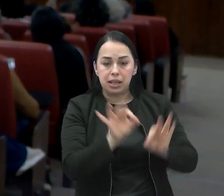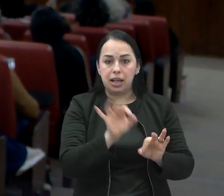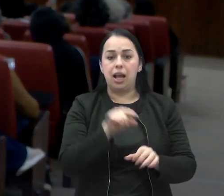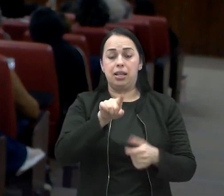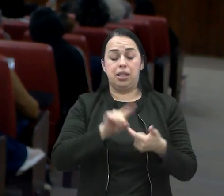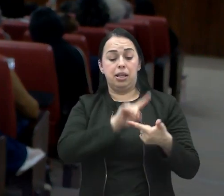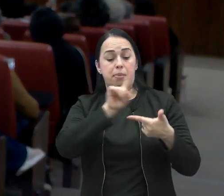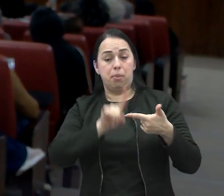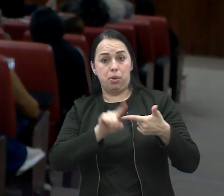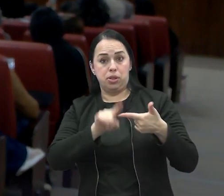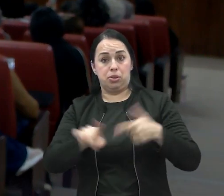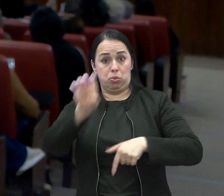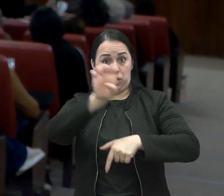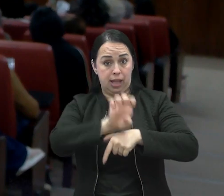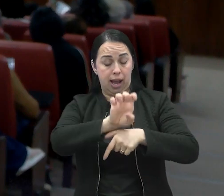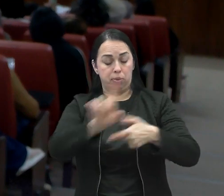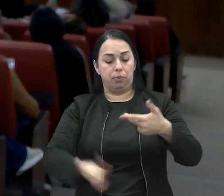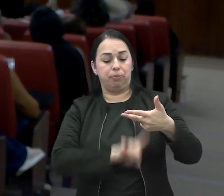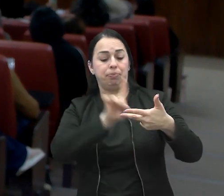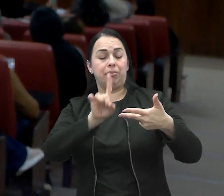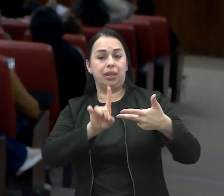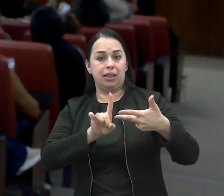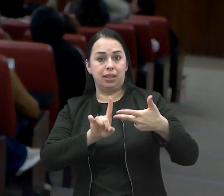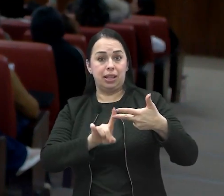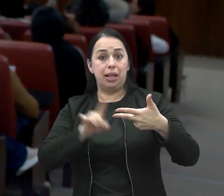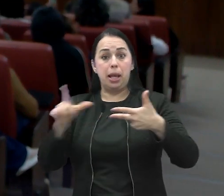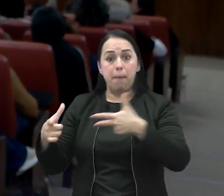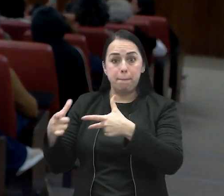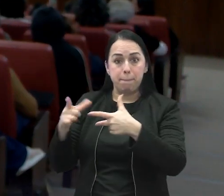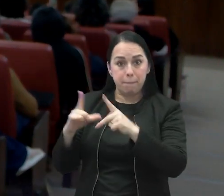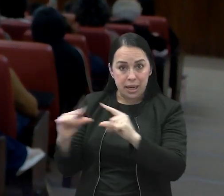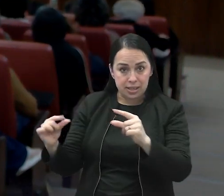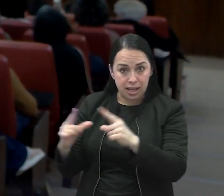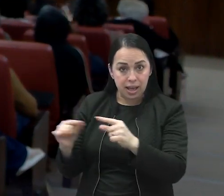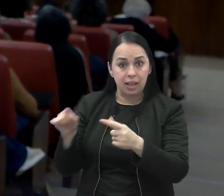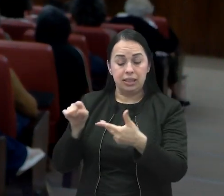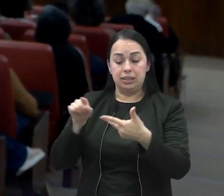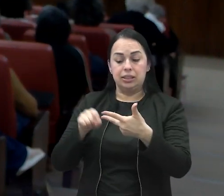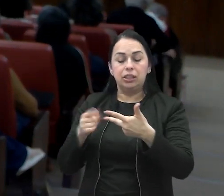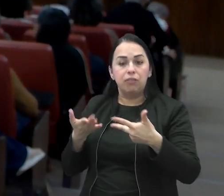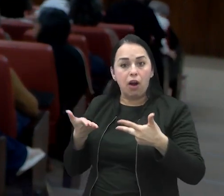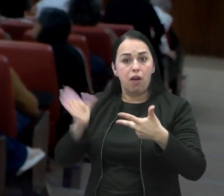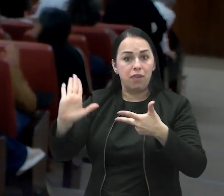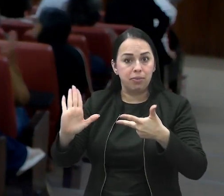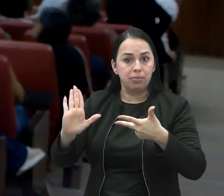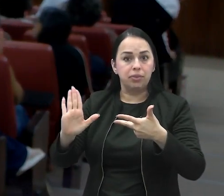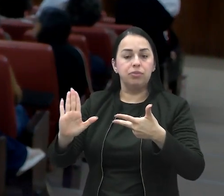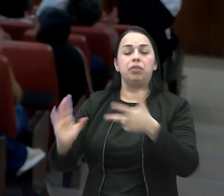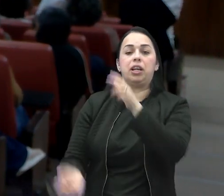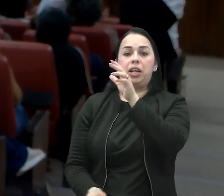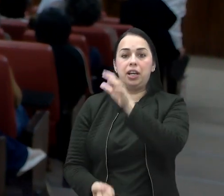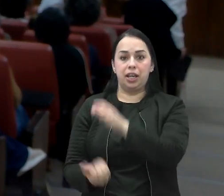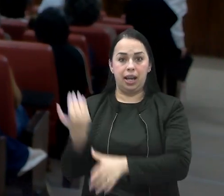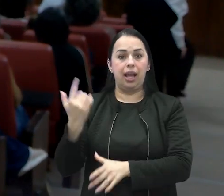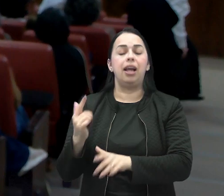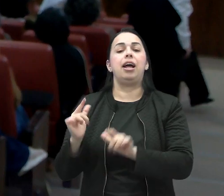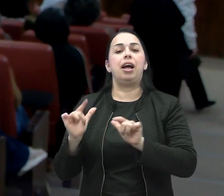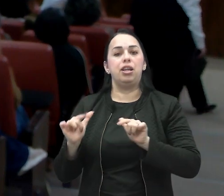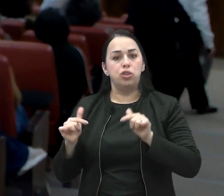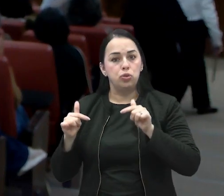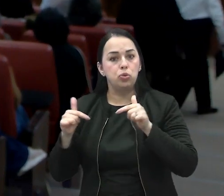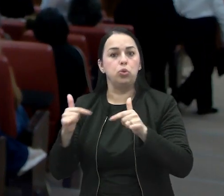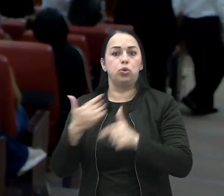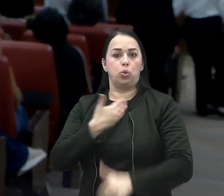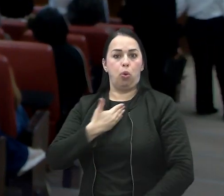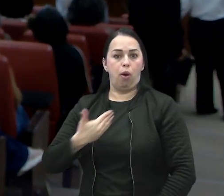para Brasília. Se em Brasília, na Nacional, forem também aprovados, serão deliberados com